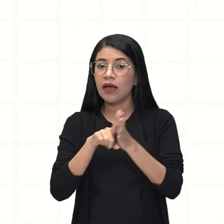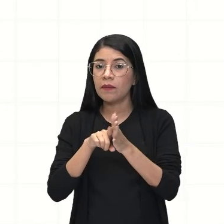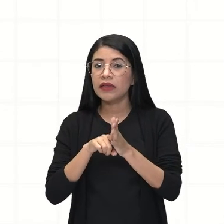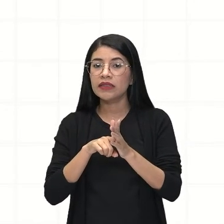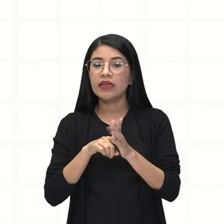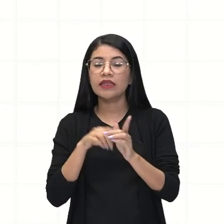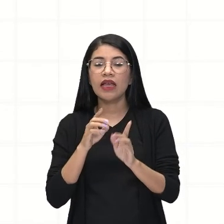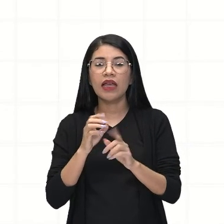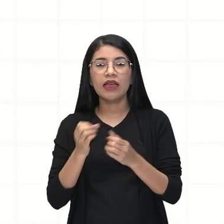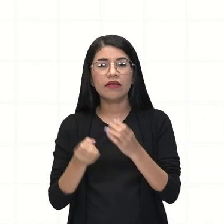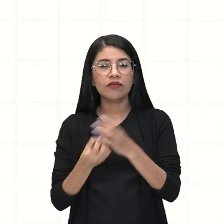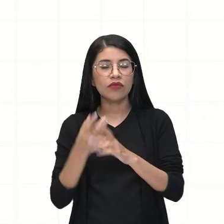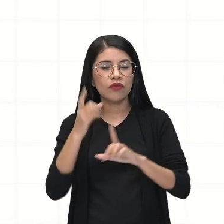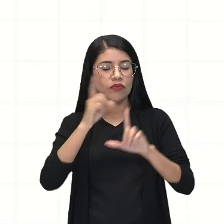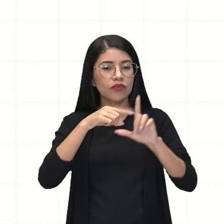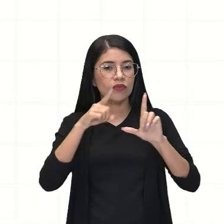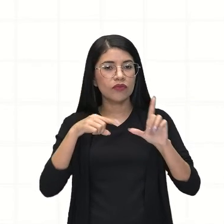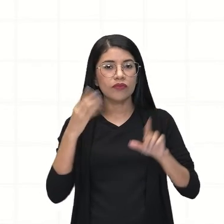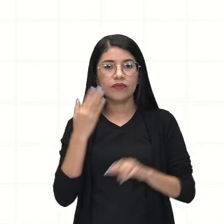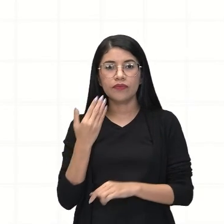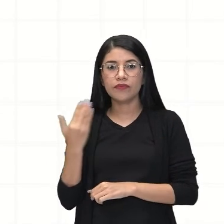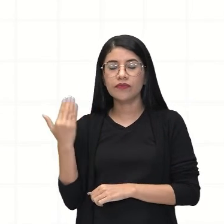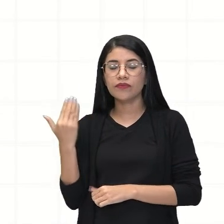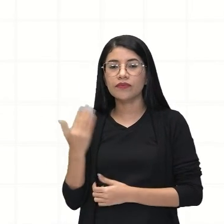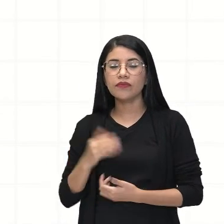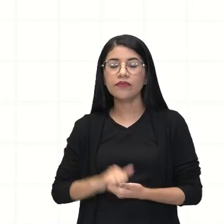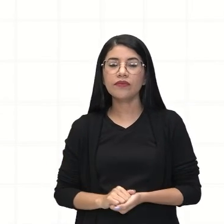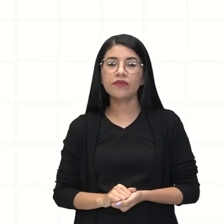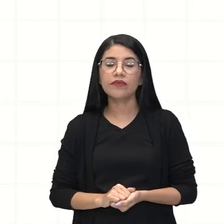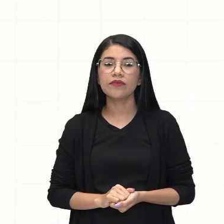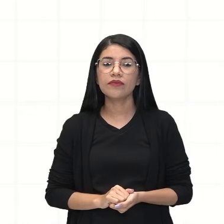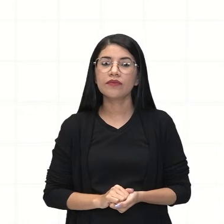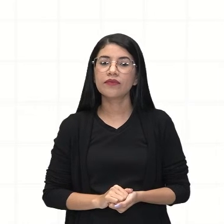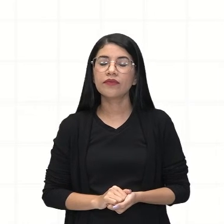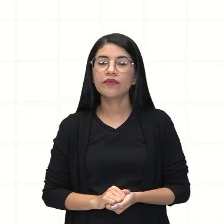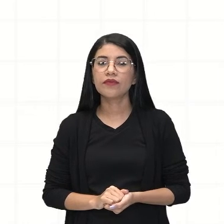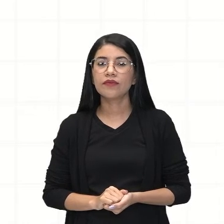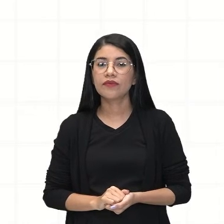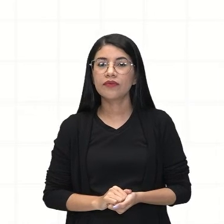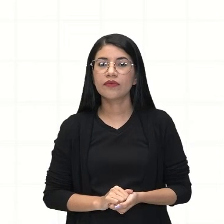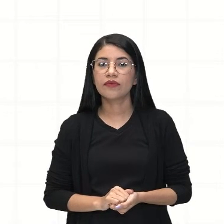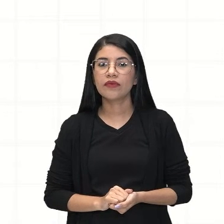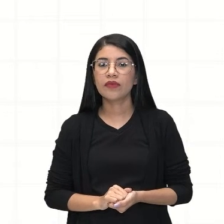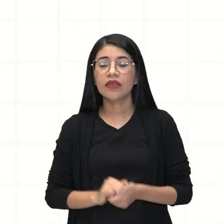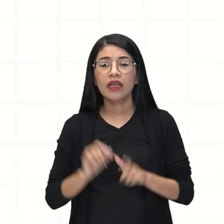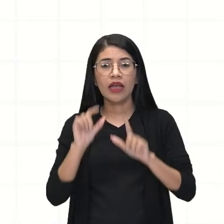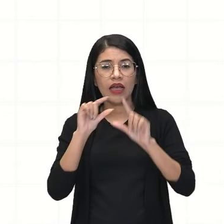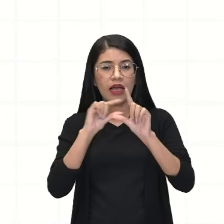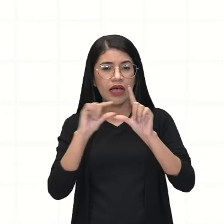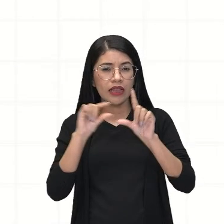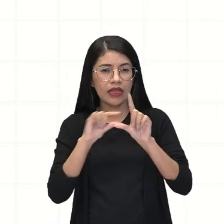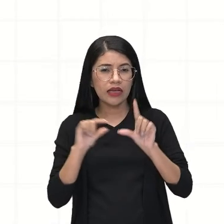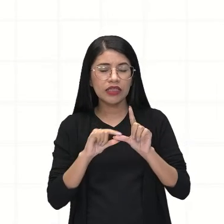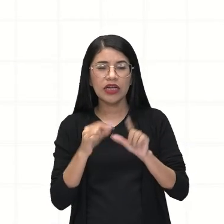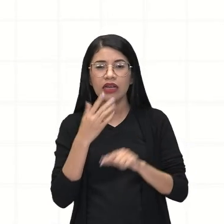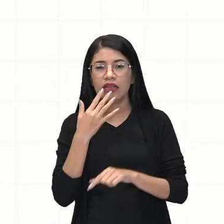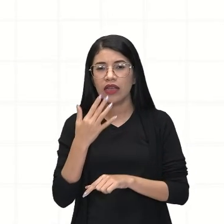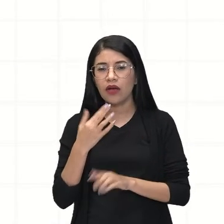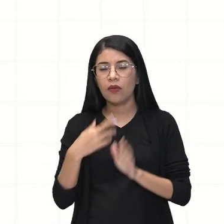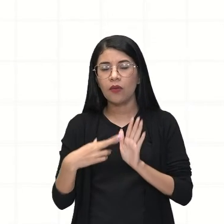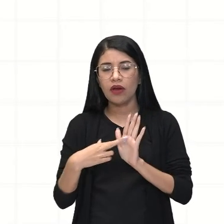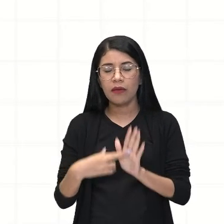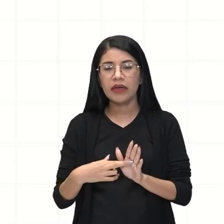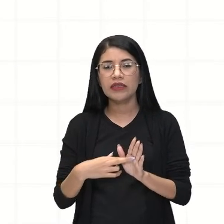seguinte gráfico. Então, está aqui o gráfico, né? Aí, olha só, tem aqui a legenda, cada corzinha aqui